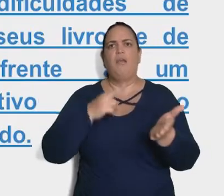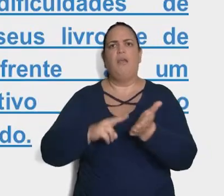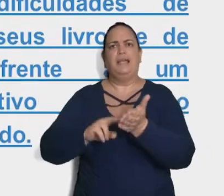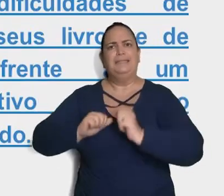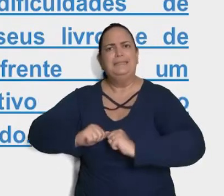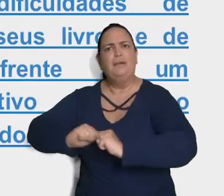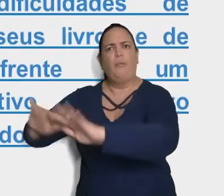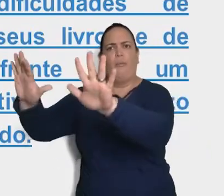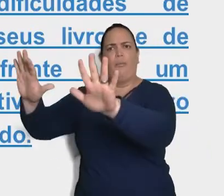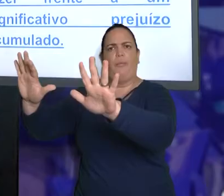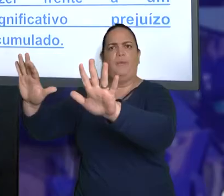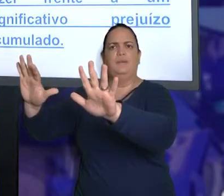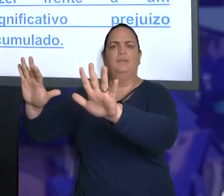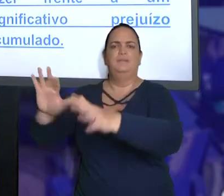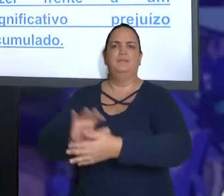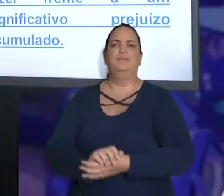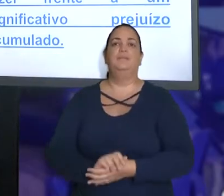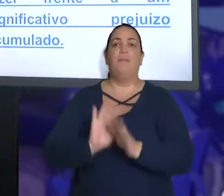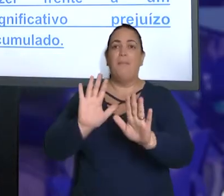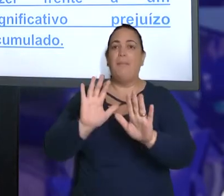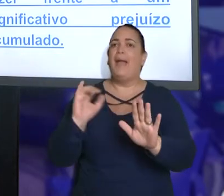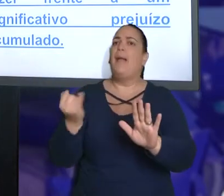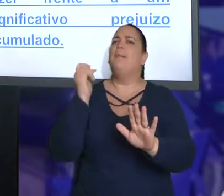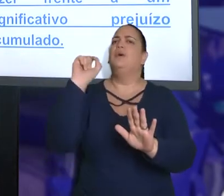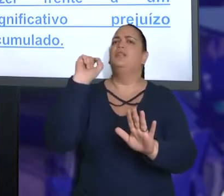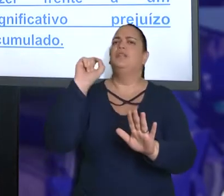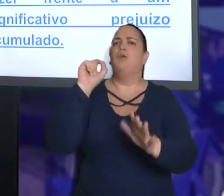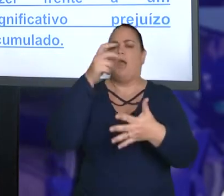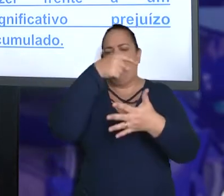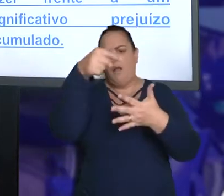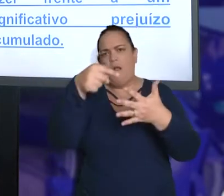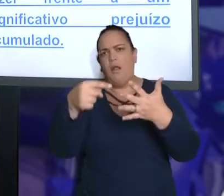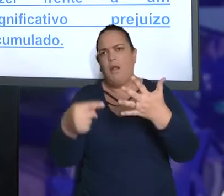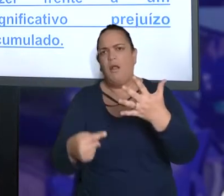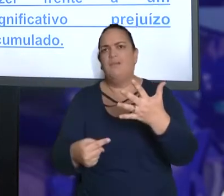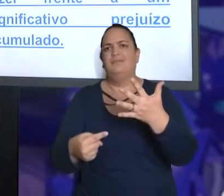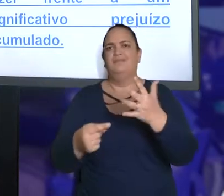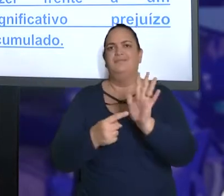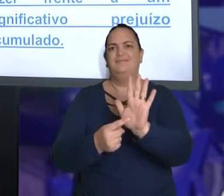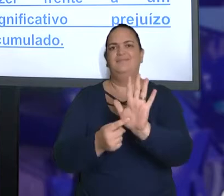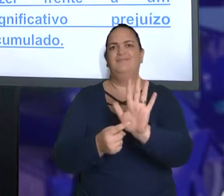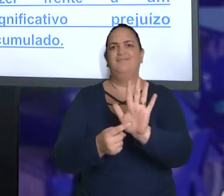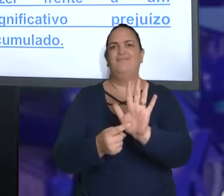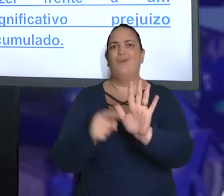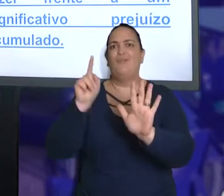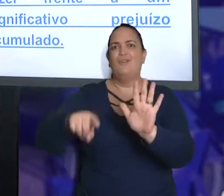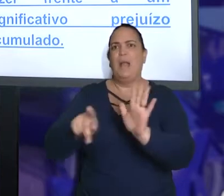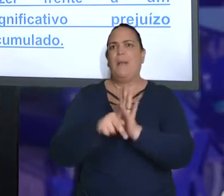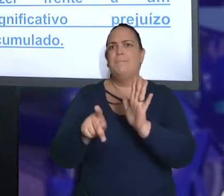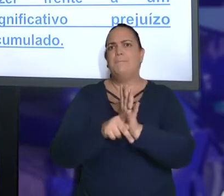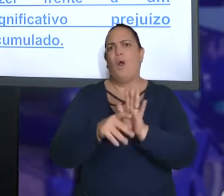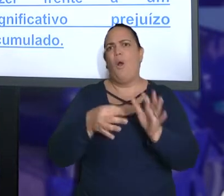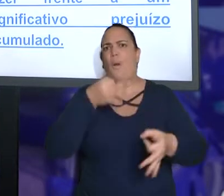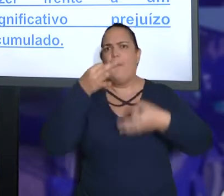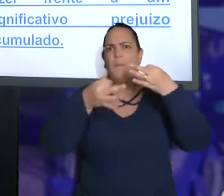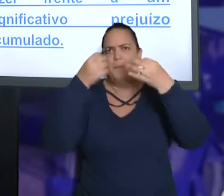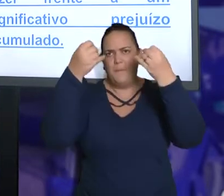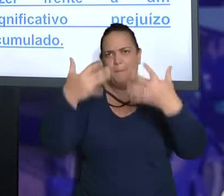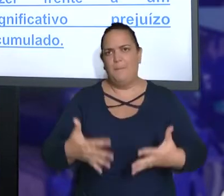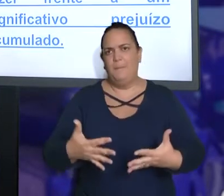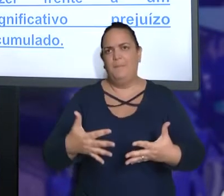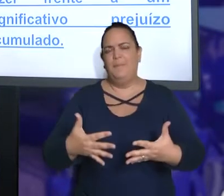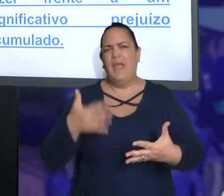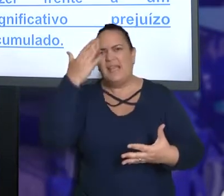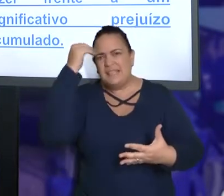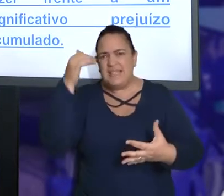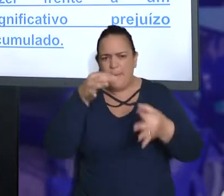destacar alguns fragmentos, já que a gente está estudando um gênero textual de caráter argumentativo, para você entender, no caso, como funciona a sua